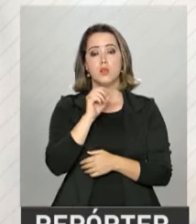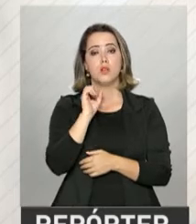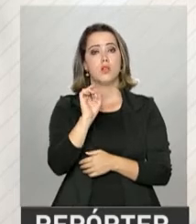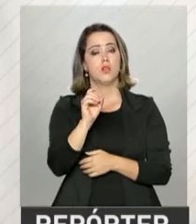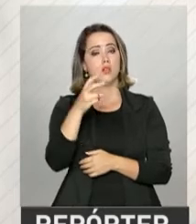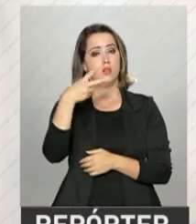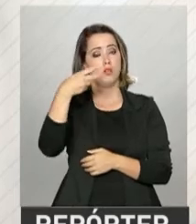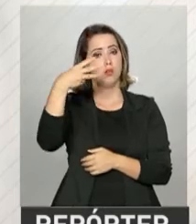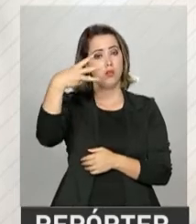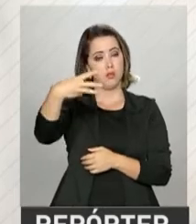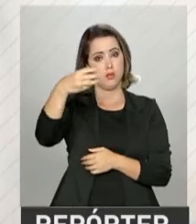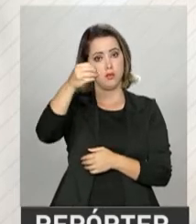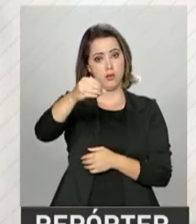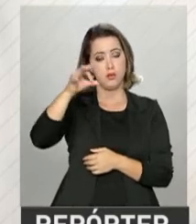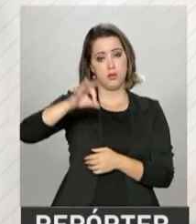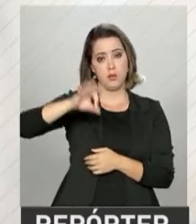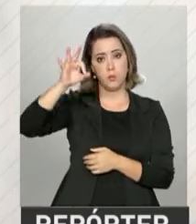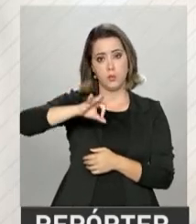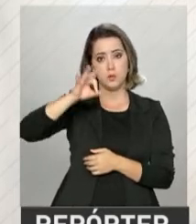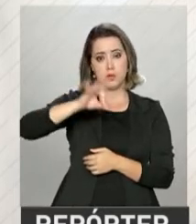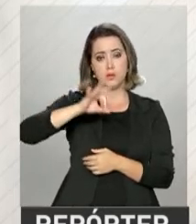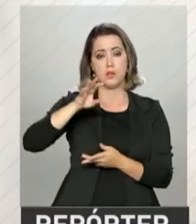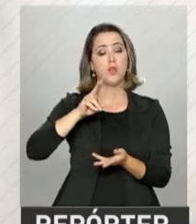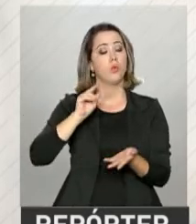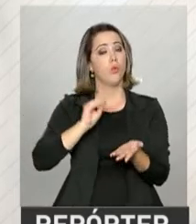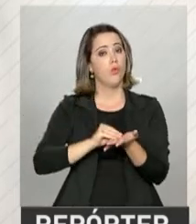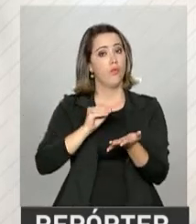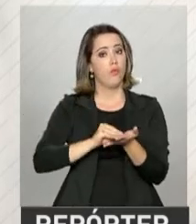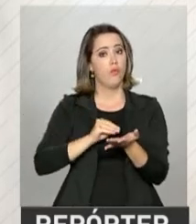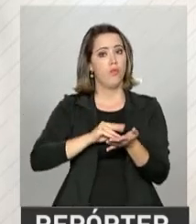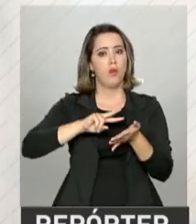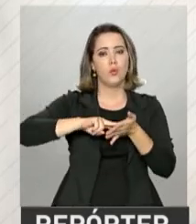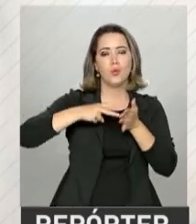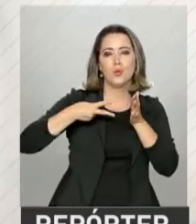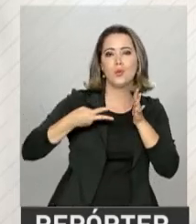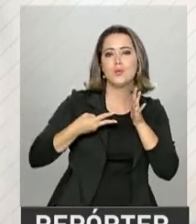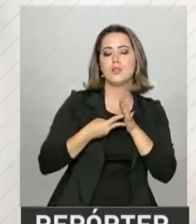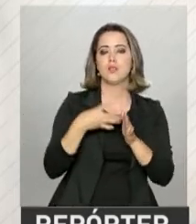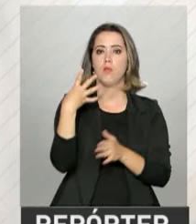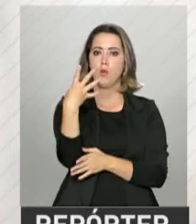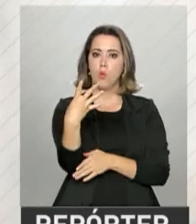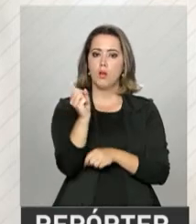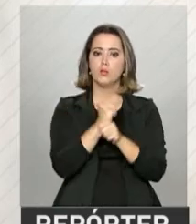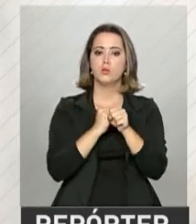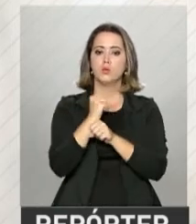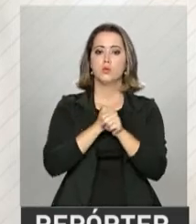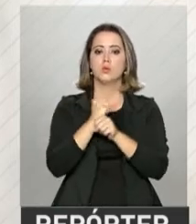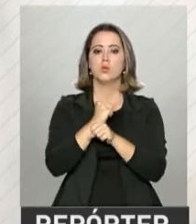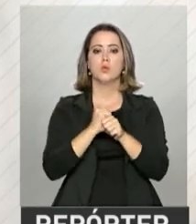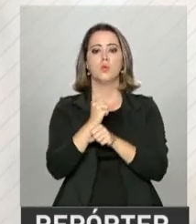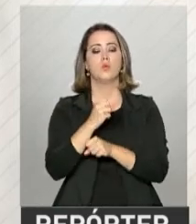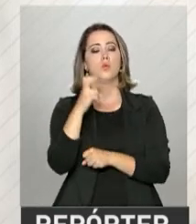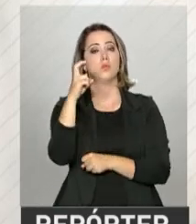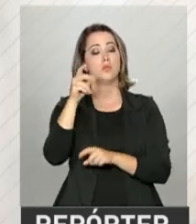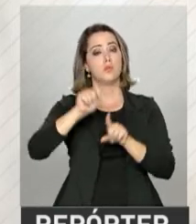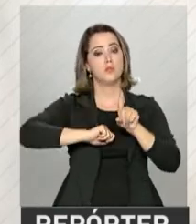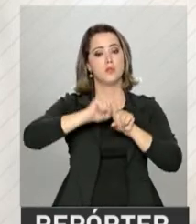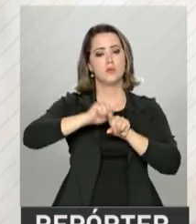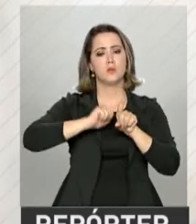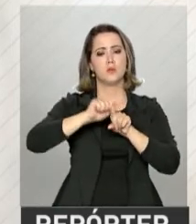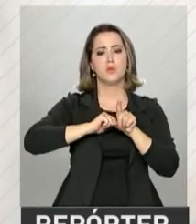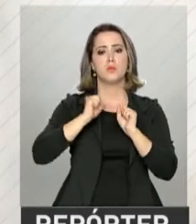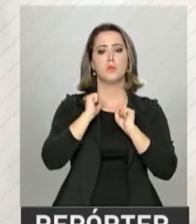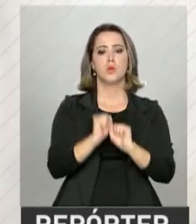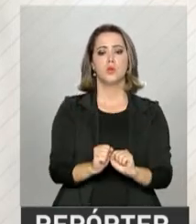30% a mais sobre o tempo que falta ou seja mais 4 anos e 5 meses podendo pedir a